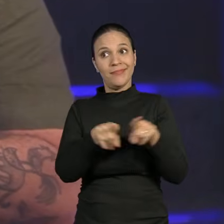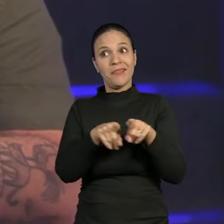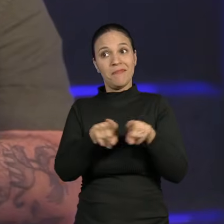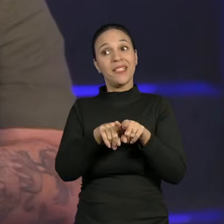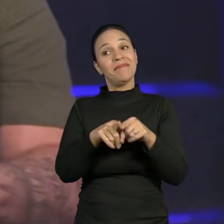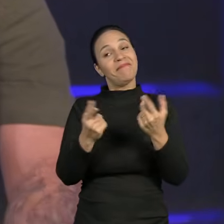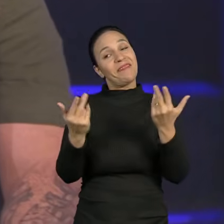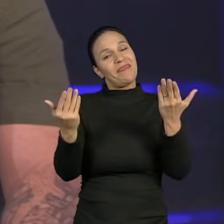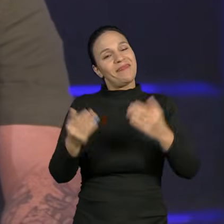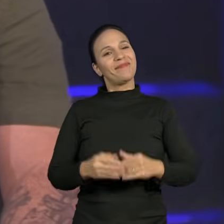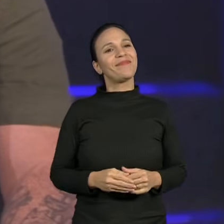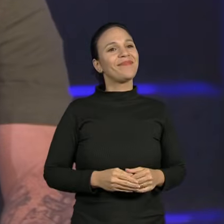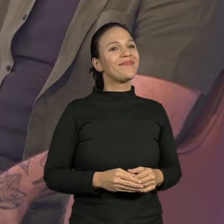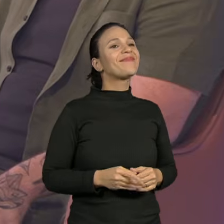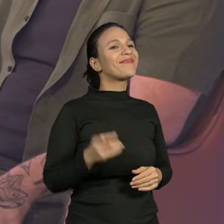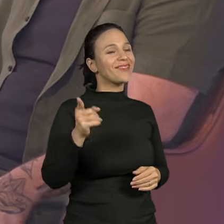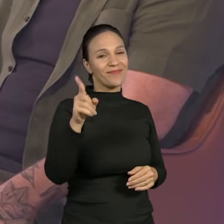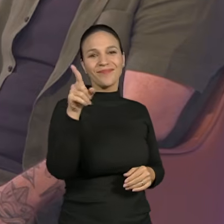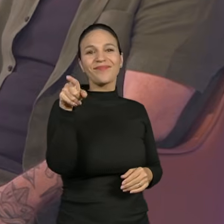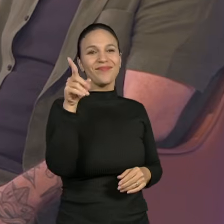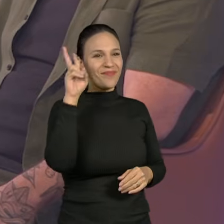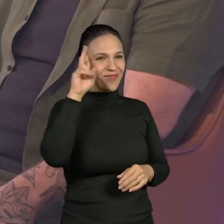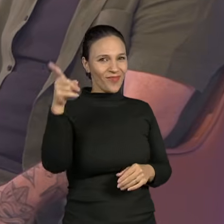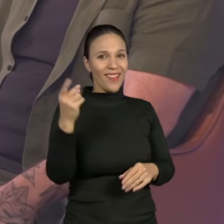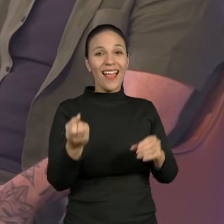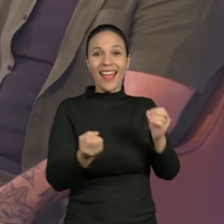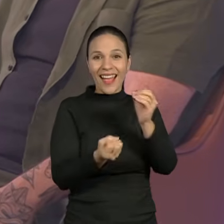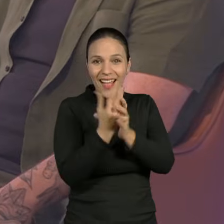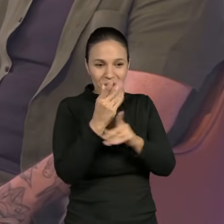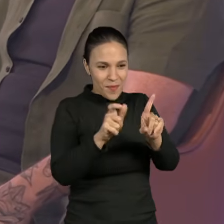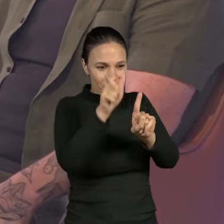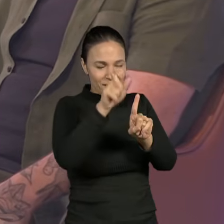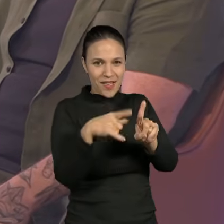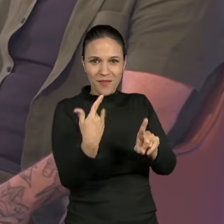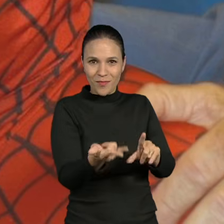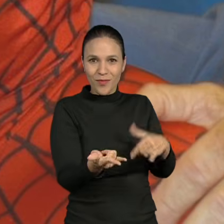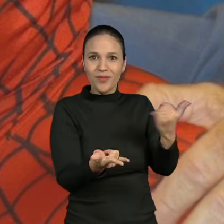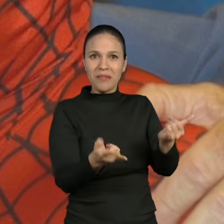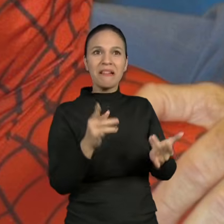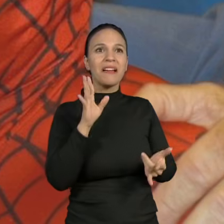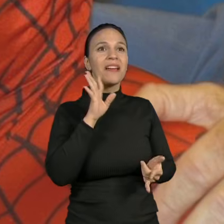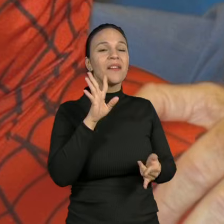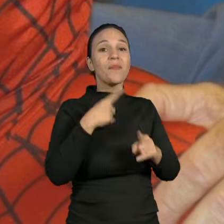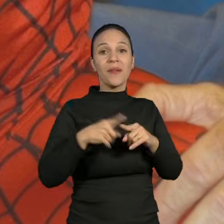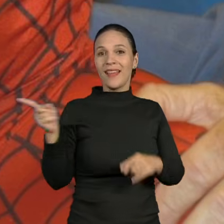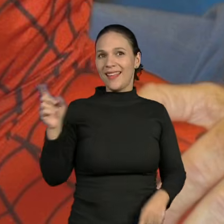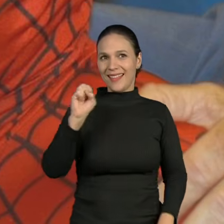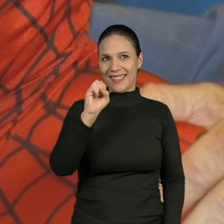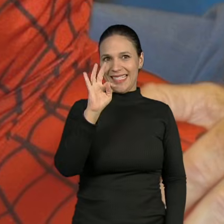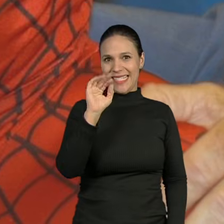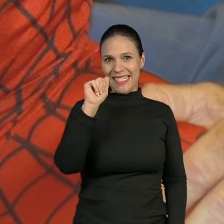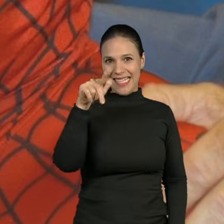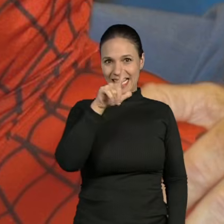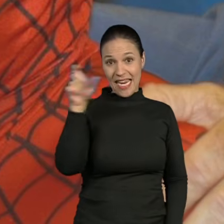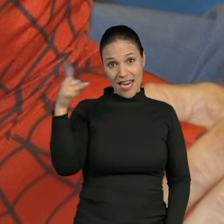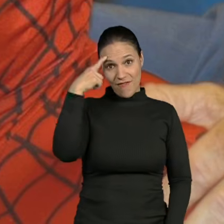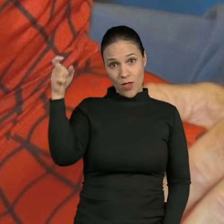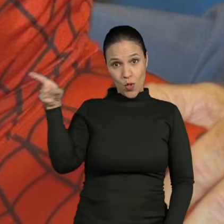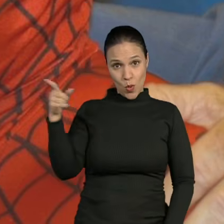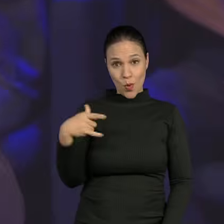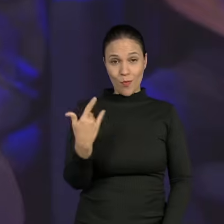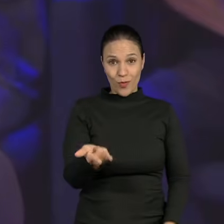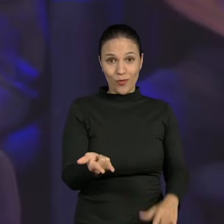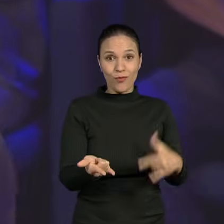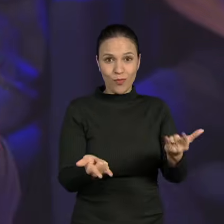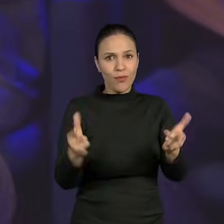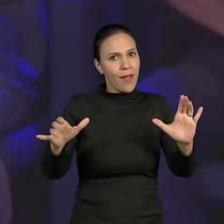aí. Aliás, a história da criação do Homem-Aranha é lindo, né? Quando o Stan Lee foi criar o Homem-Aranha, que toda